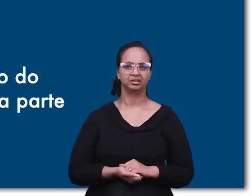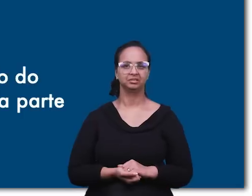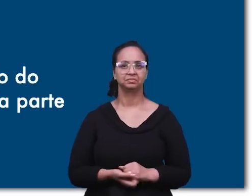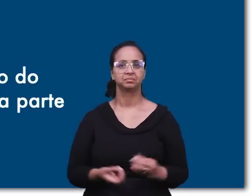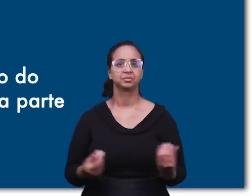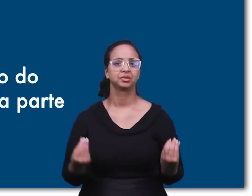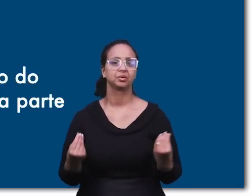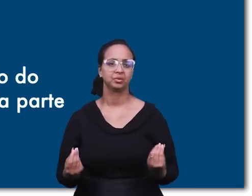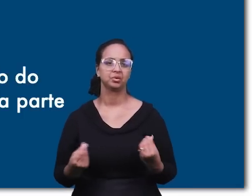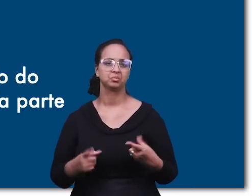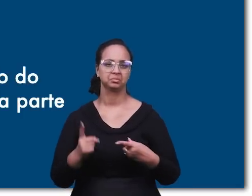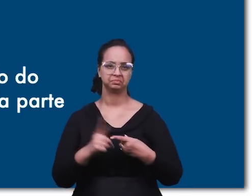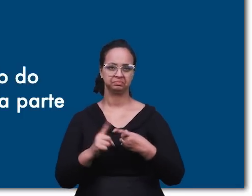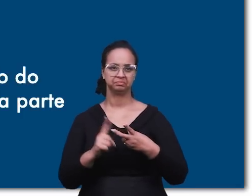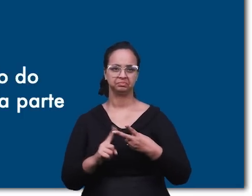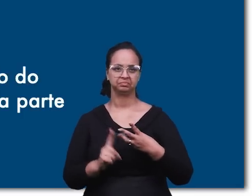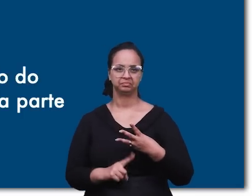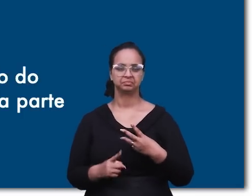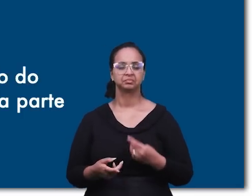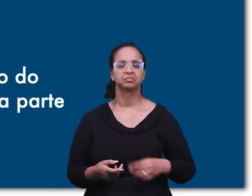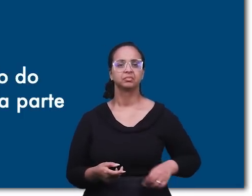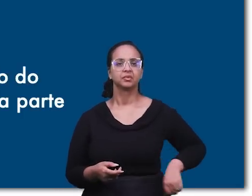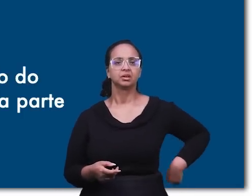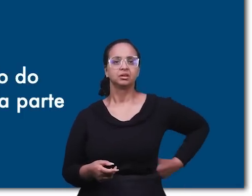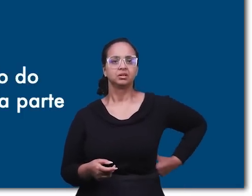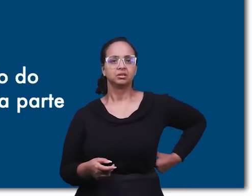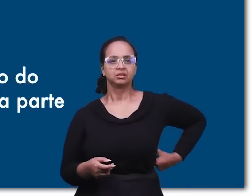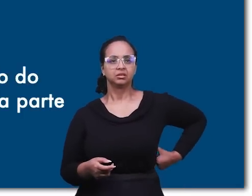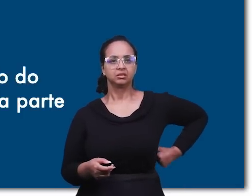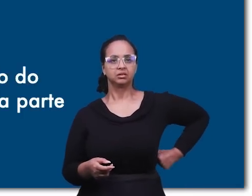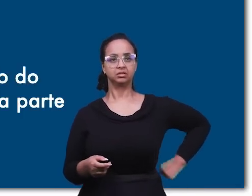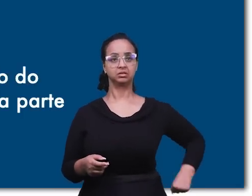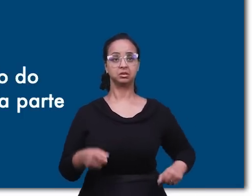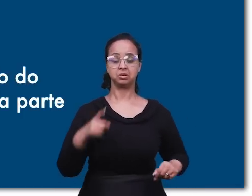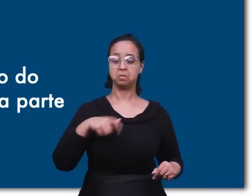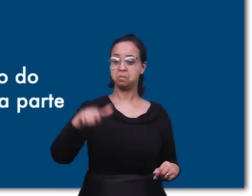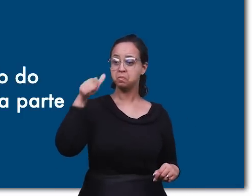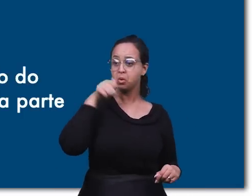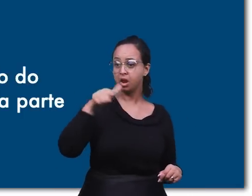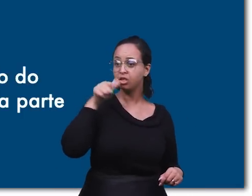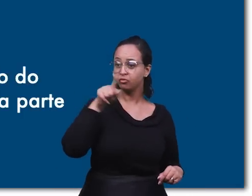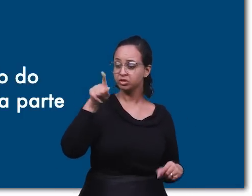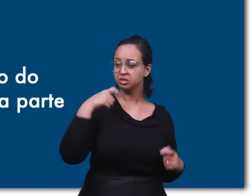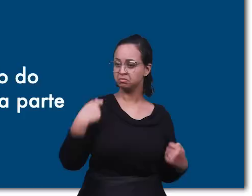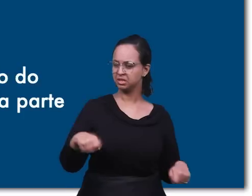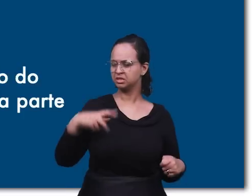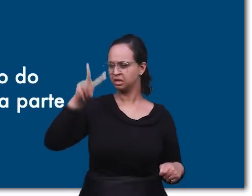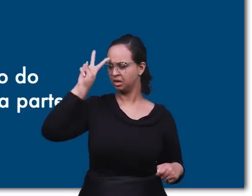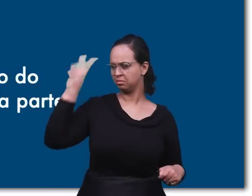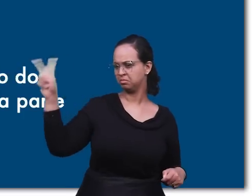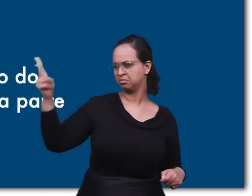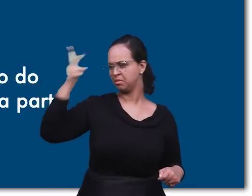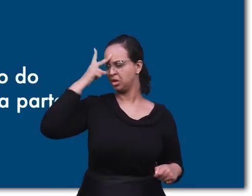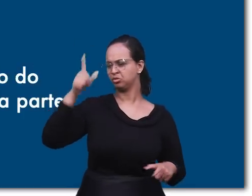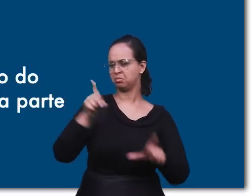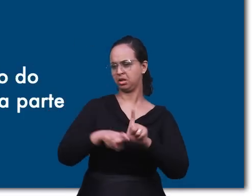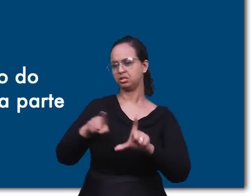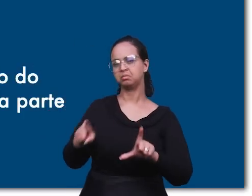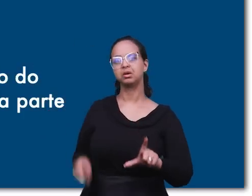Vamos acompanhar 3 narrativas. Mulheres, sejam independentes e